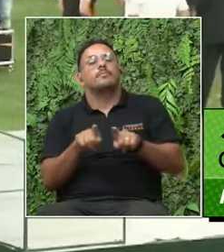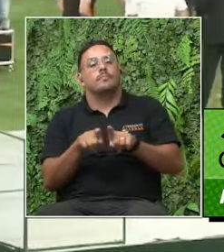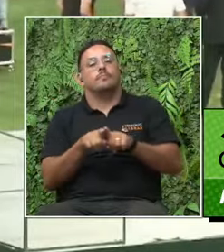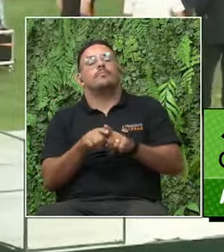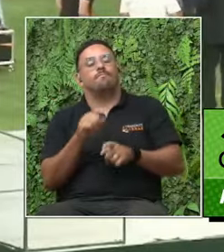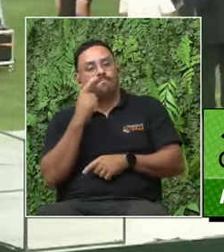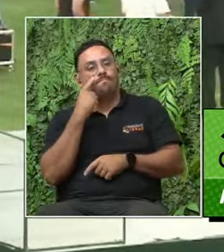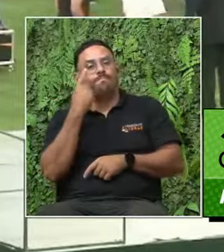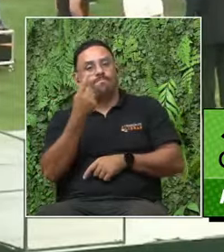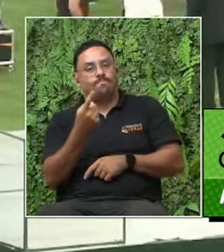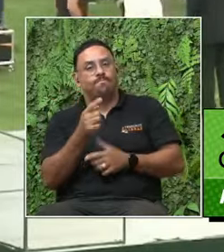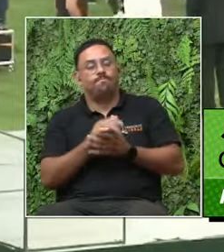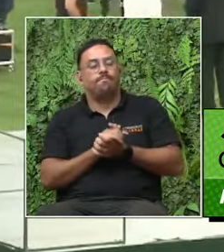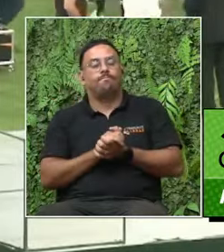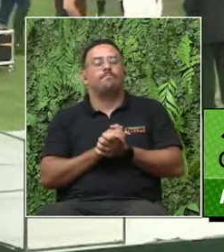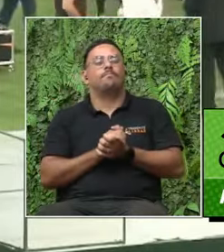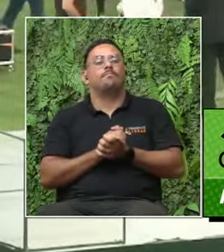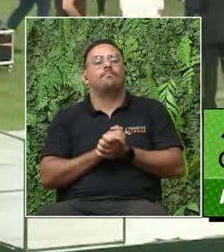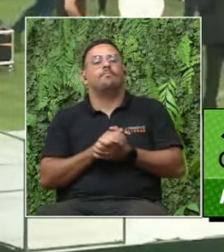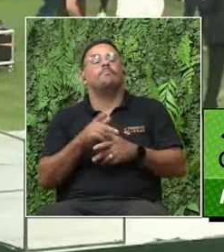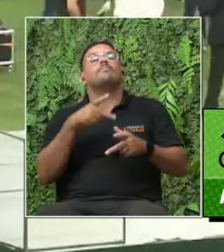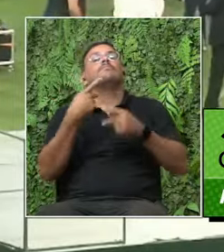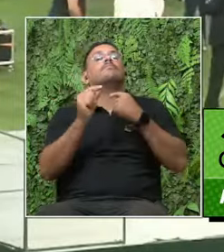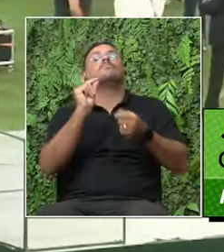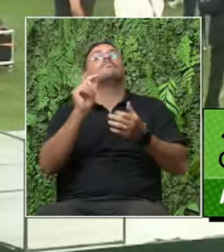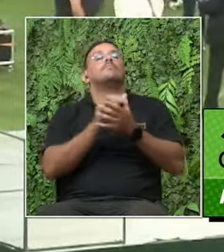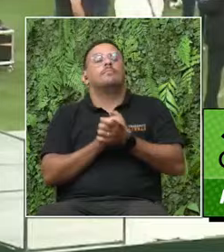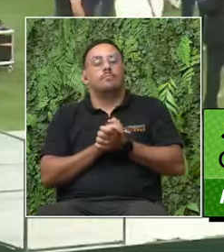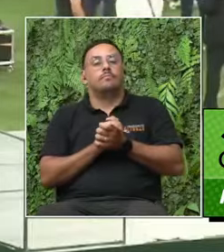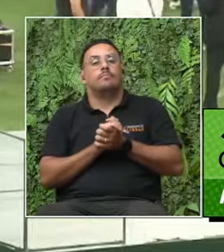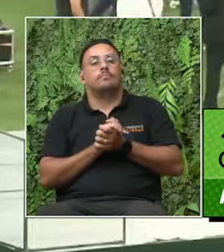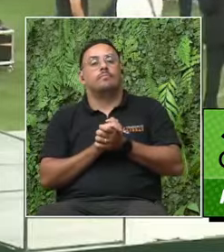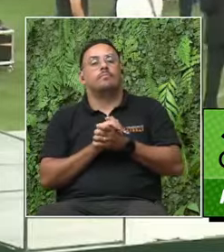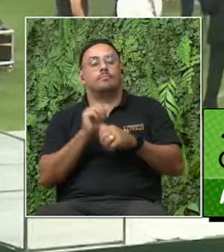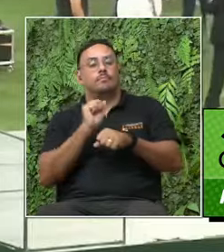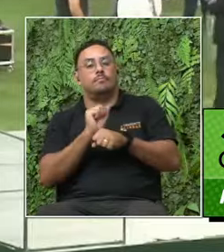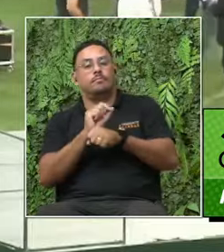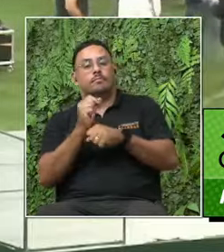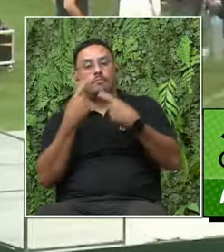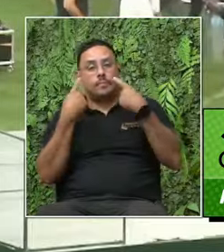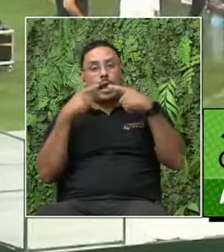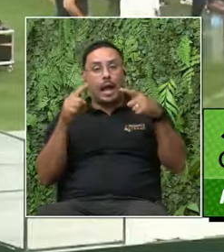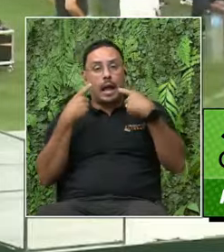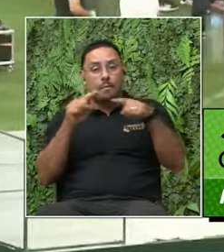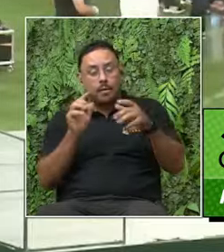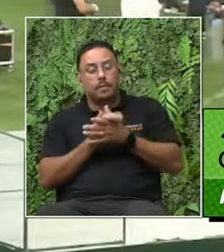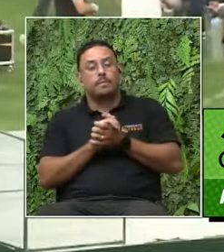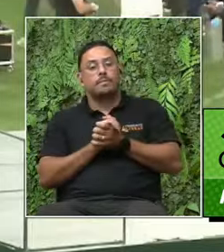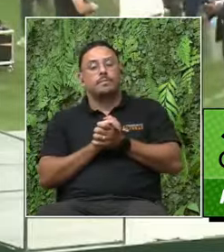de olho você quer falar o a quer